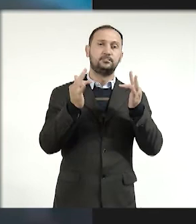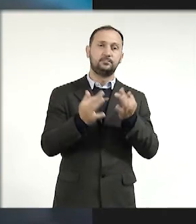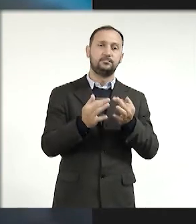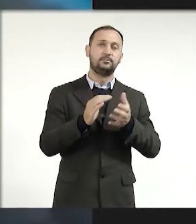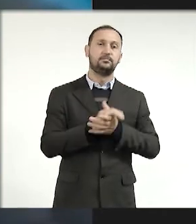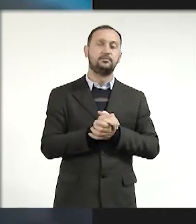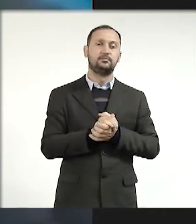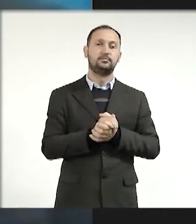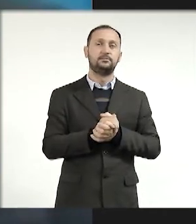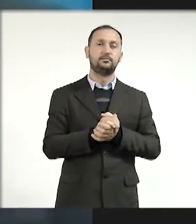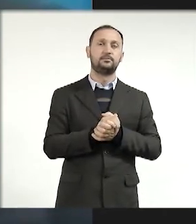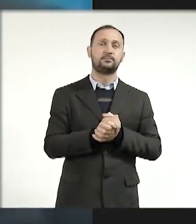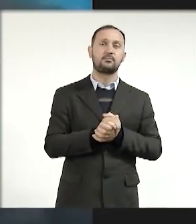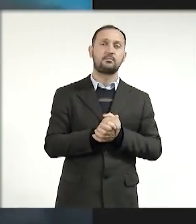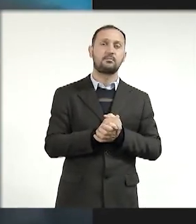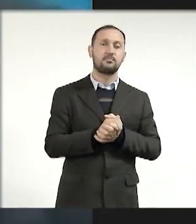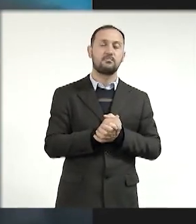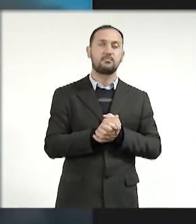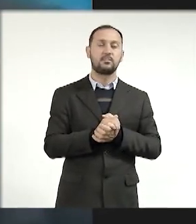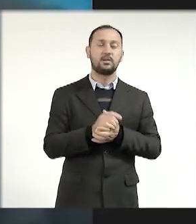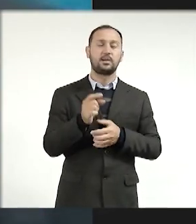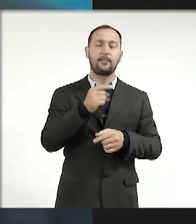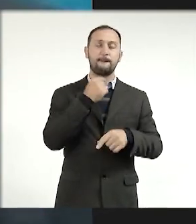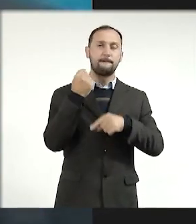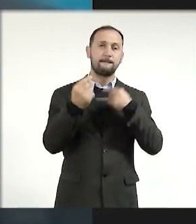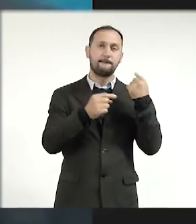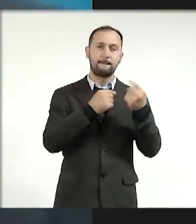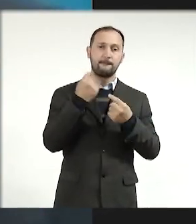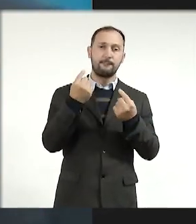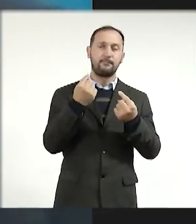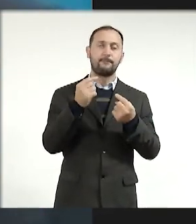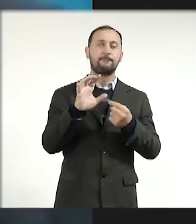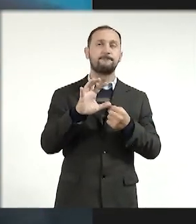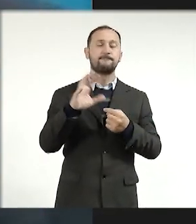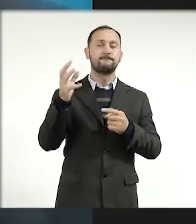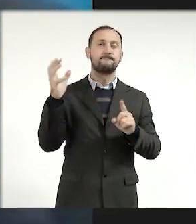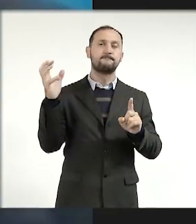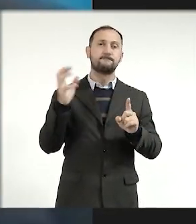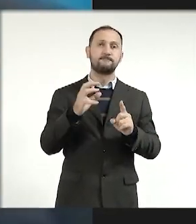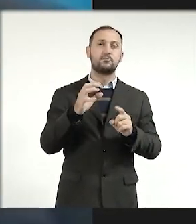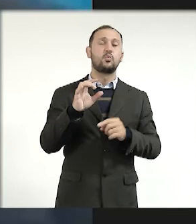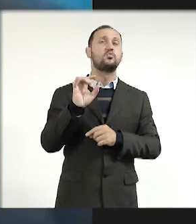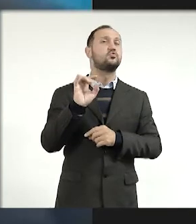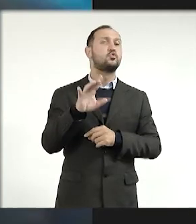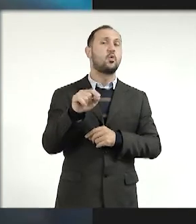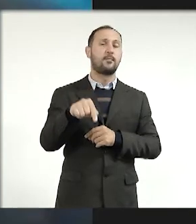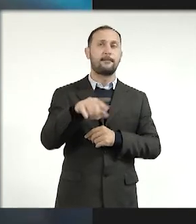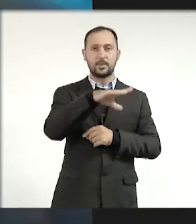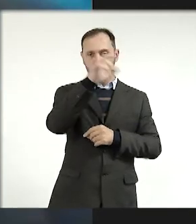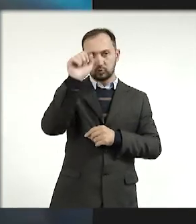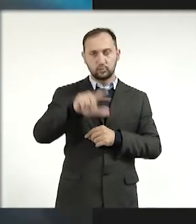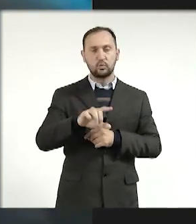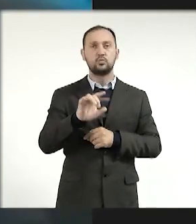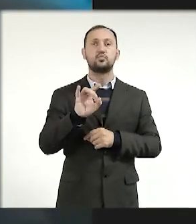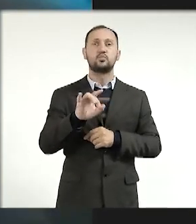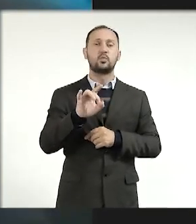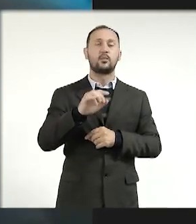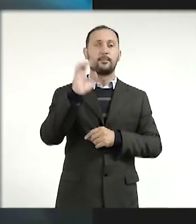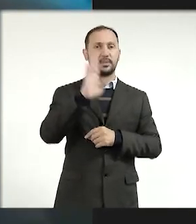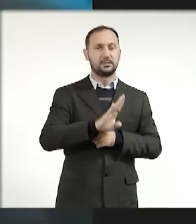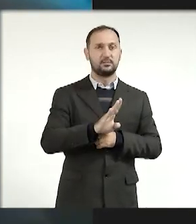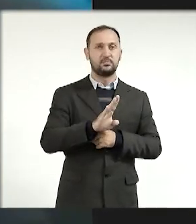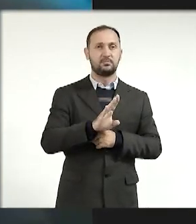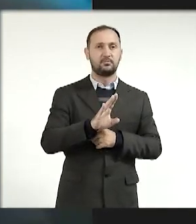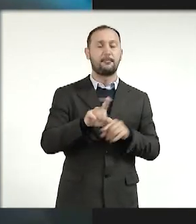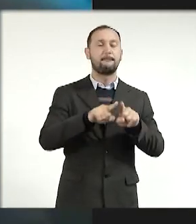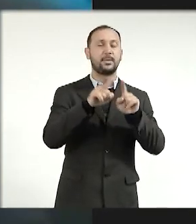os familiares dessas vítimas, dessas pessoas que morreram desse mal que abalou não só Mato Grosso do Sul, não